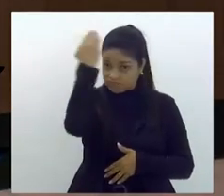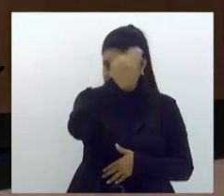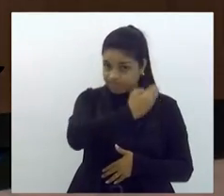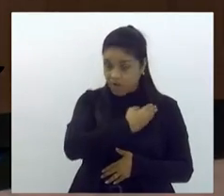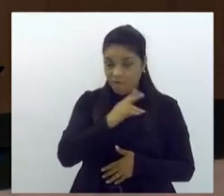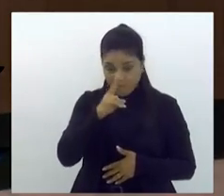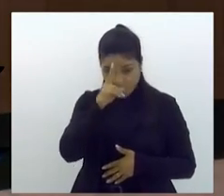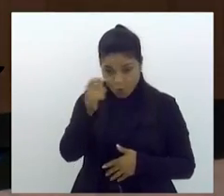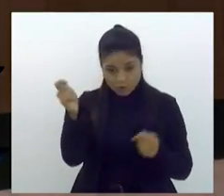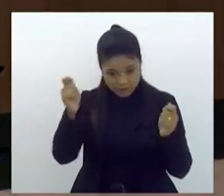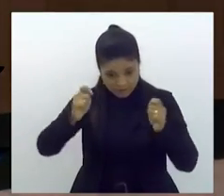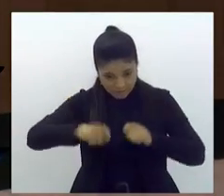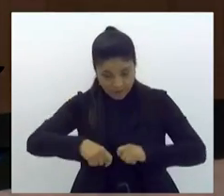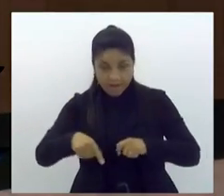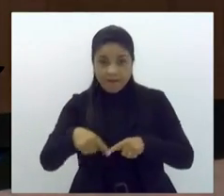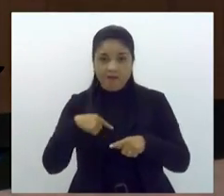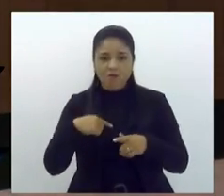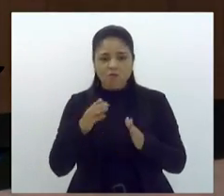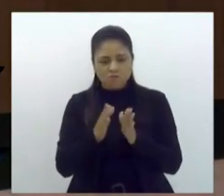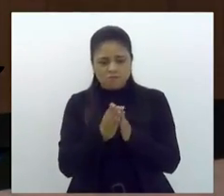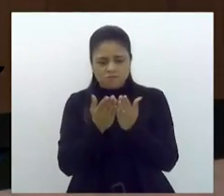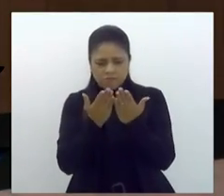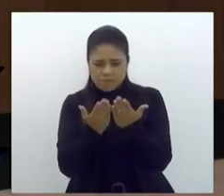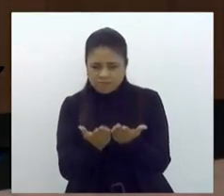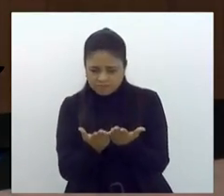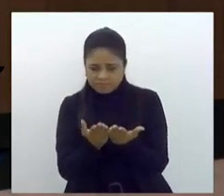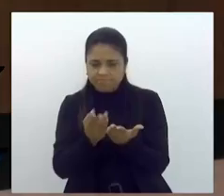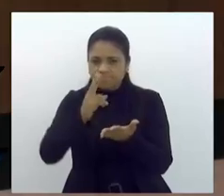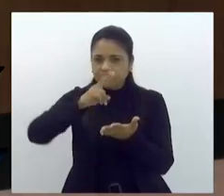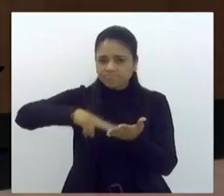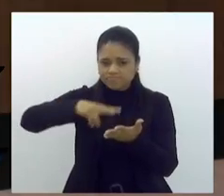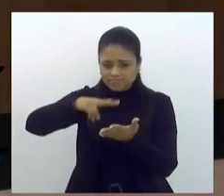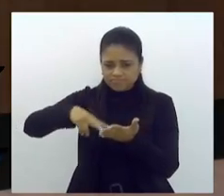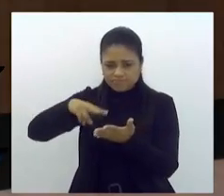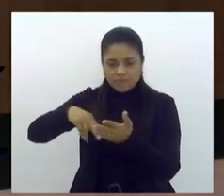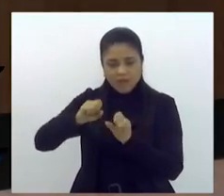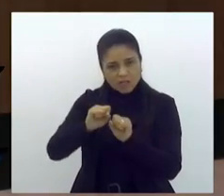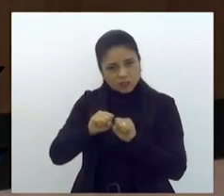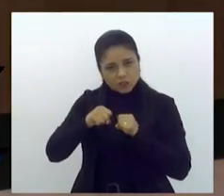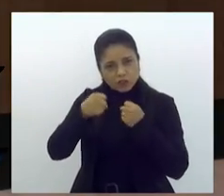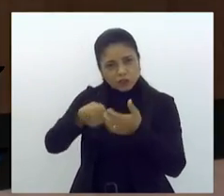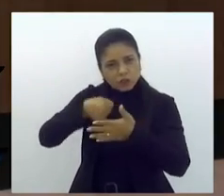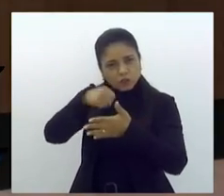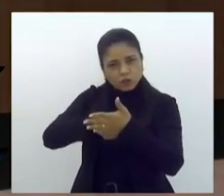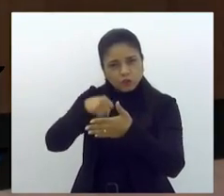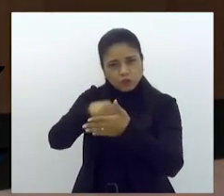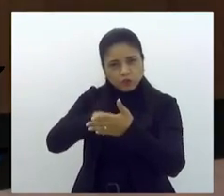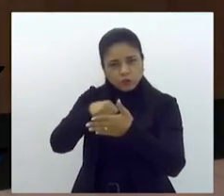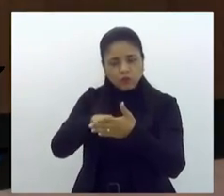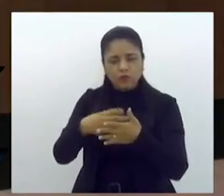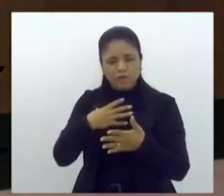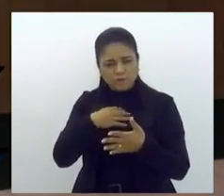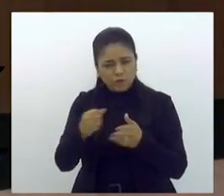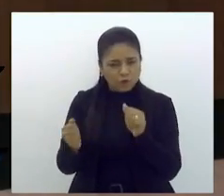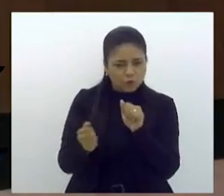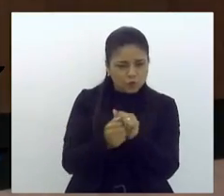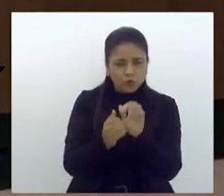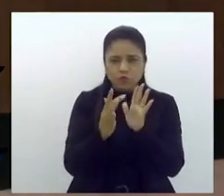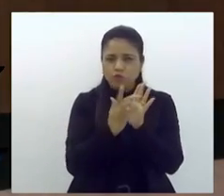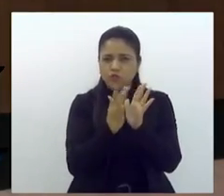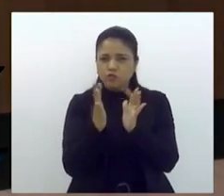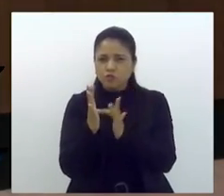olhando para o evangelho as lutas de Maria né Maria ficou com seu filho Maria